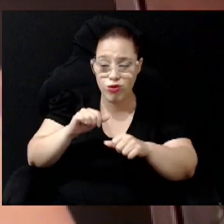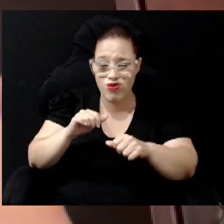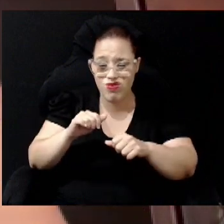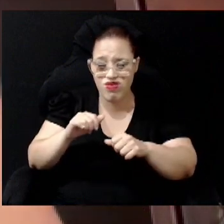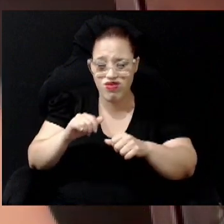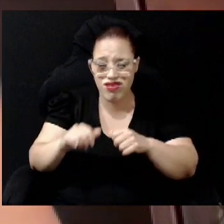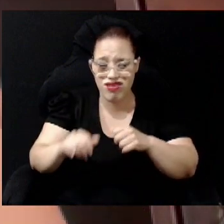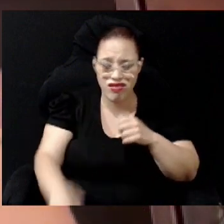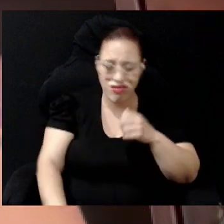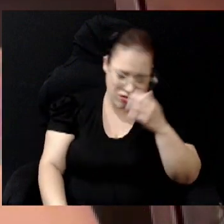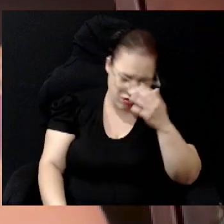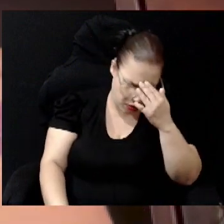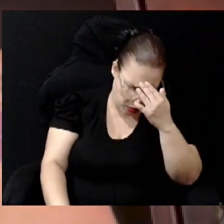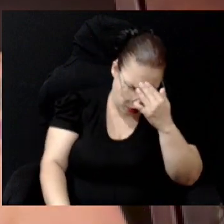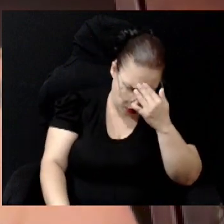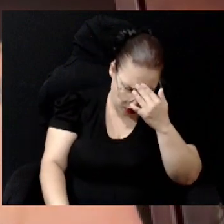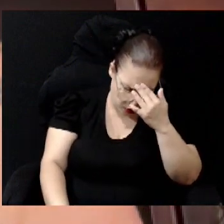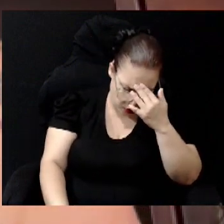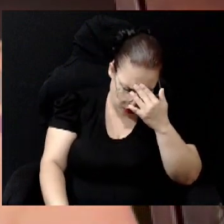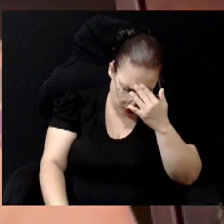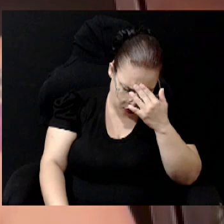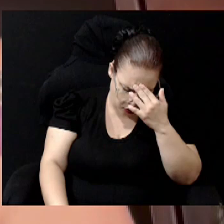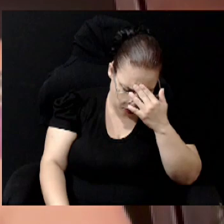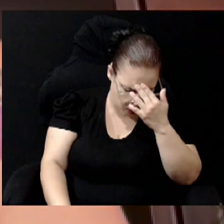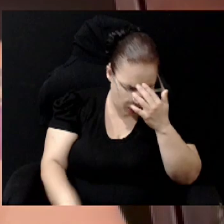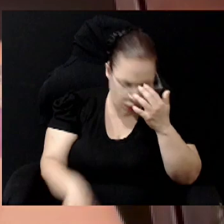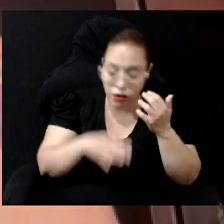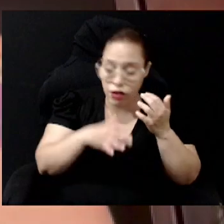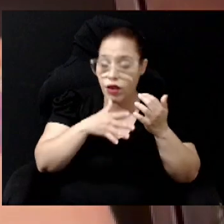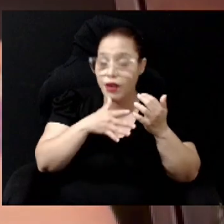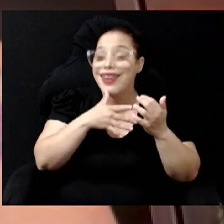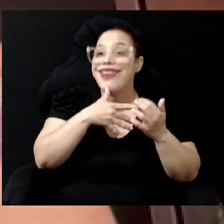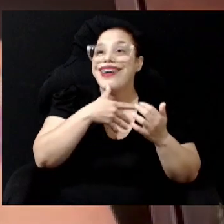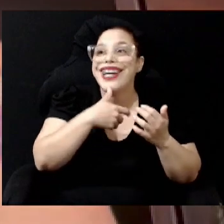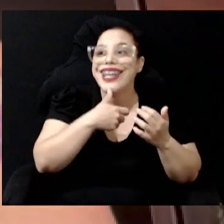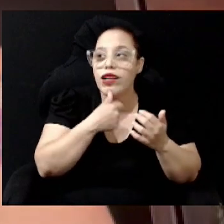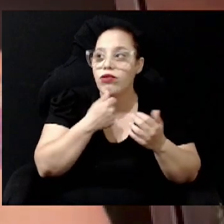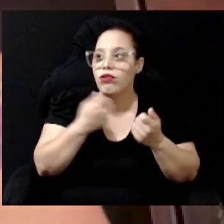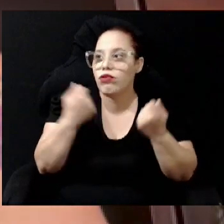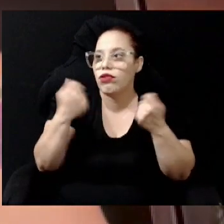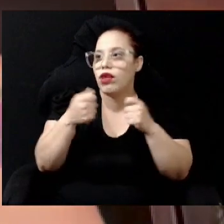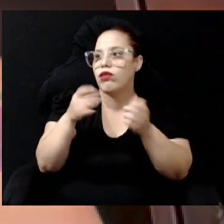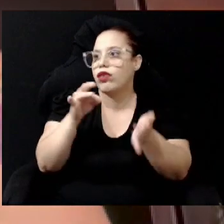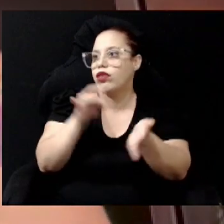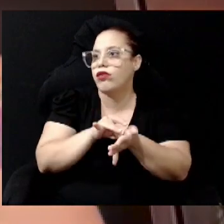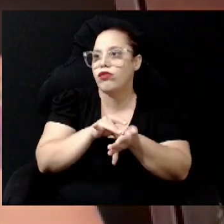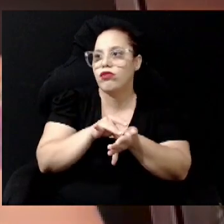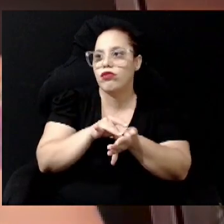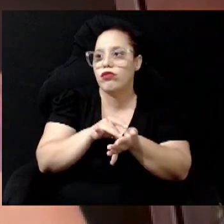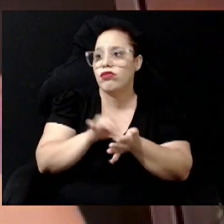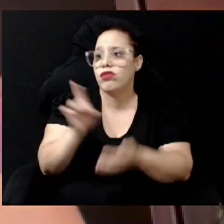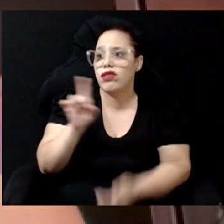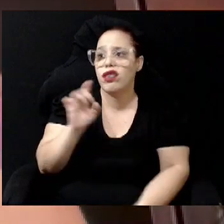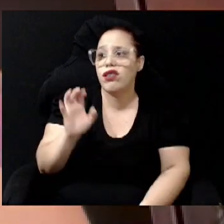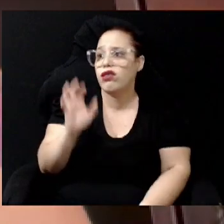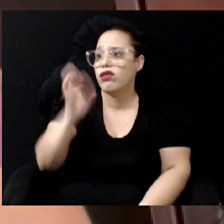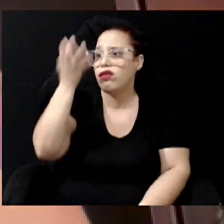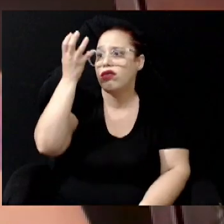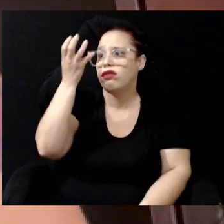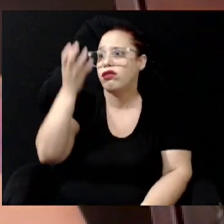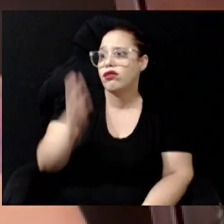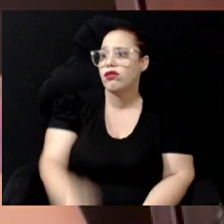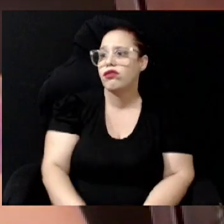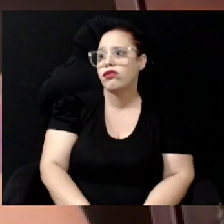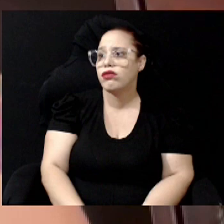muito mais lenta do que o necessário, ou às vezes nem acontece, né? Porque envolve essa coisa